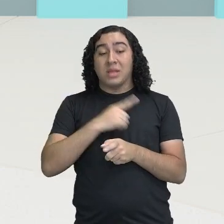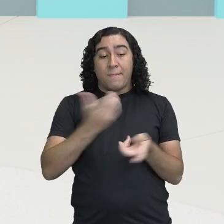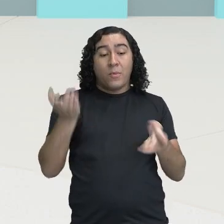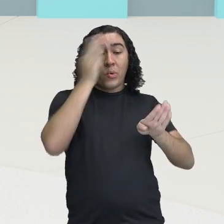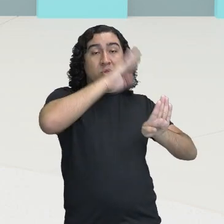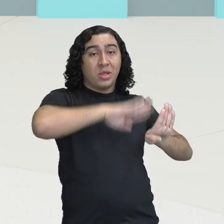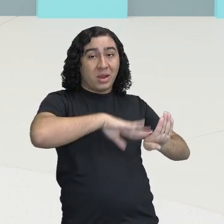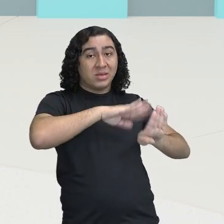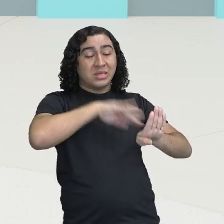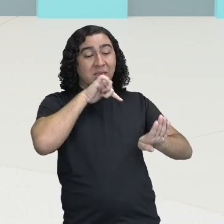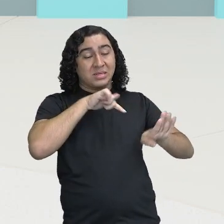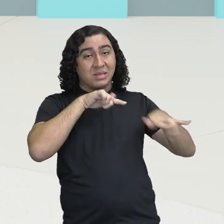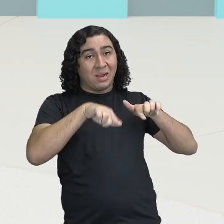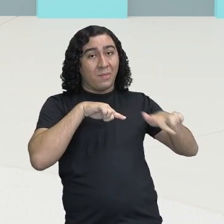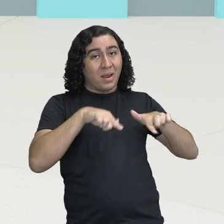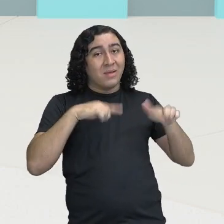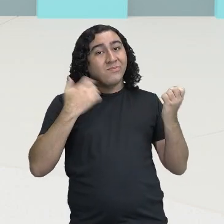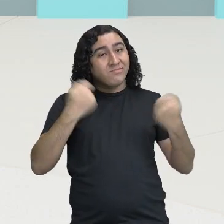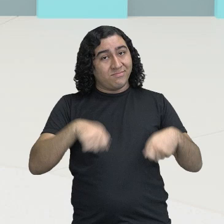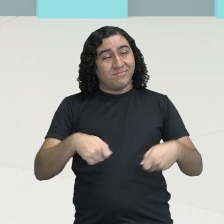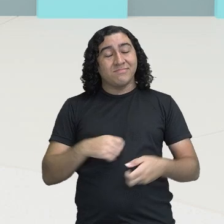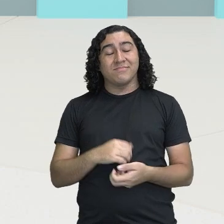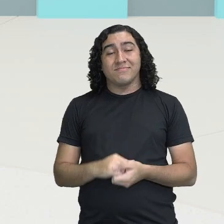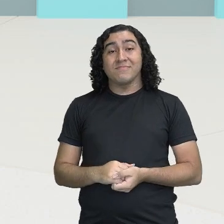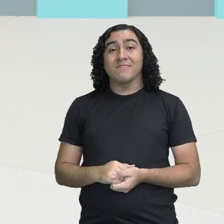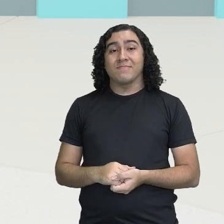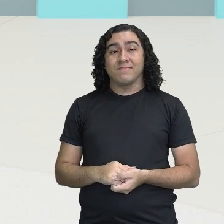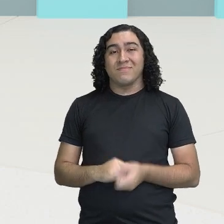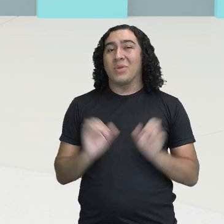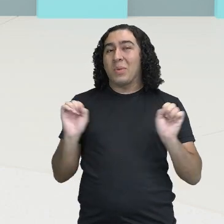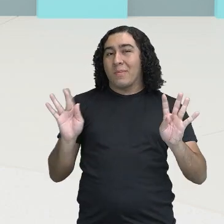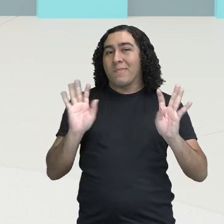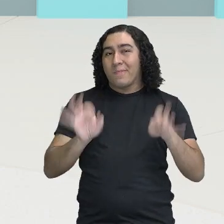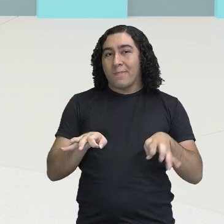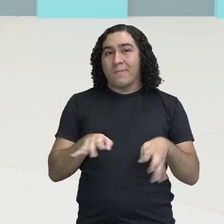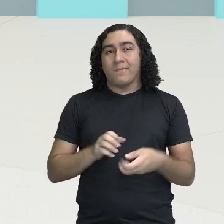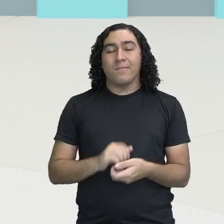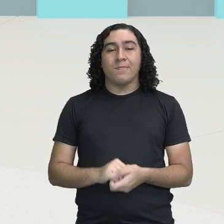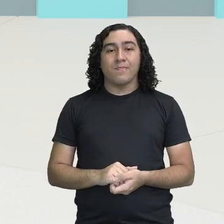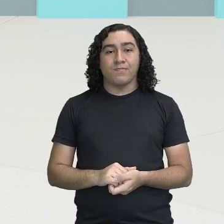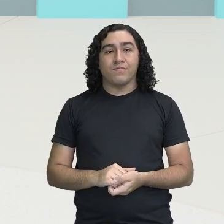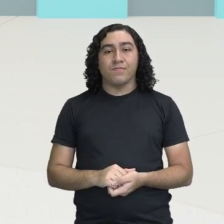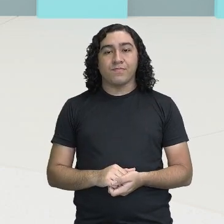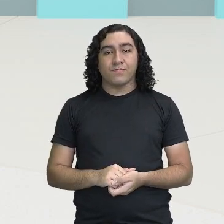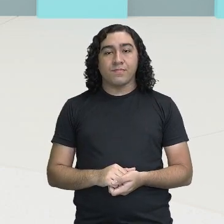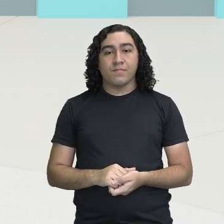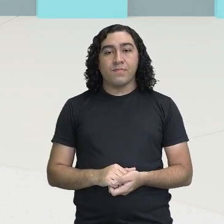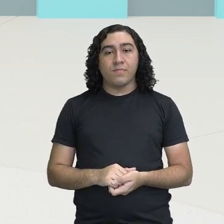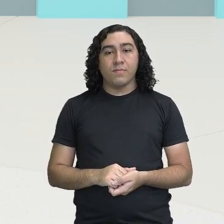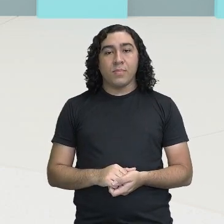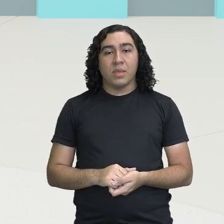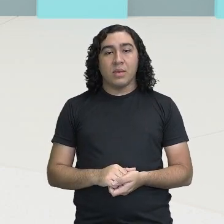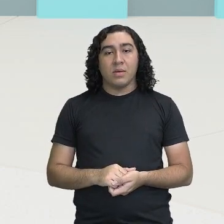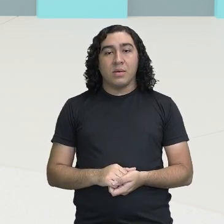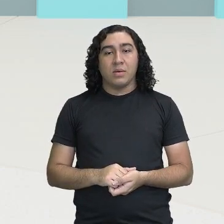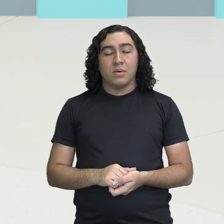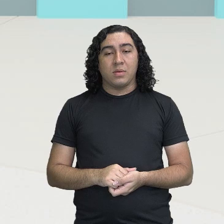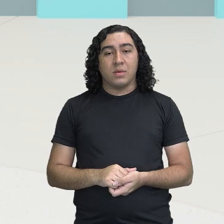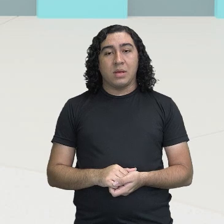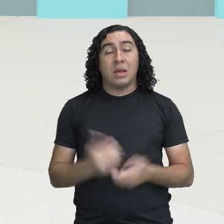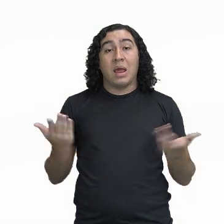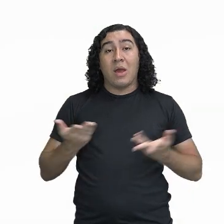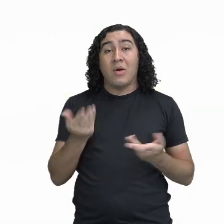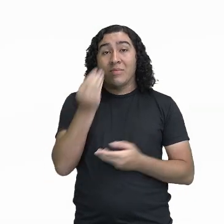trás desse processo midiático. Certinho? Então, vamos ver aqui as